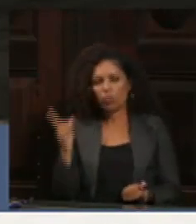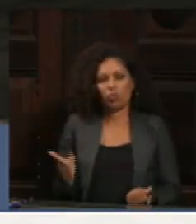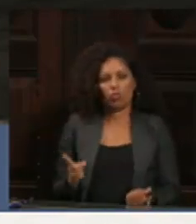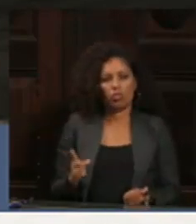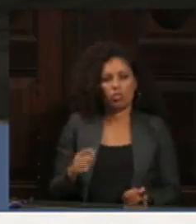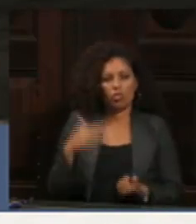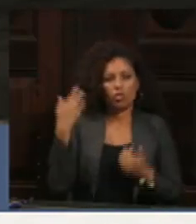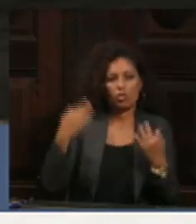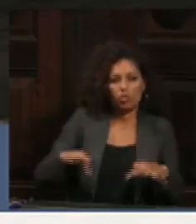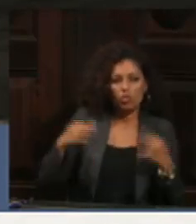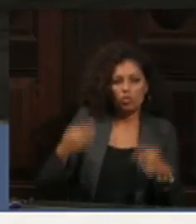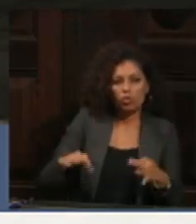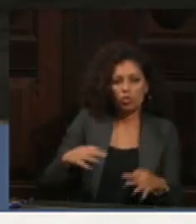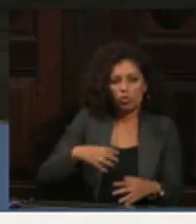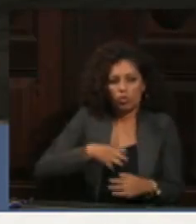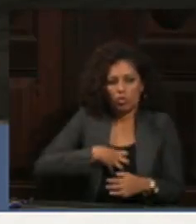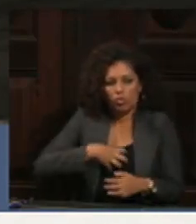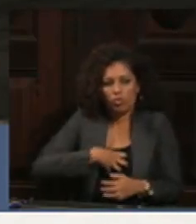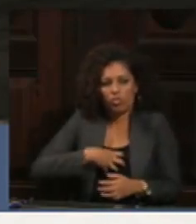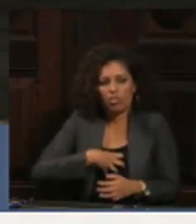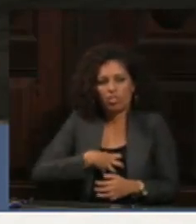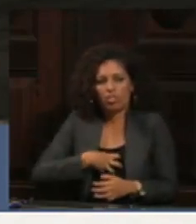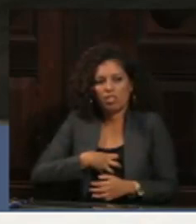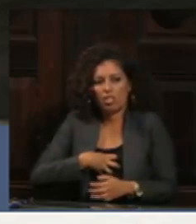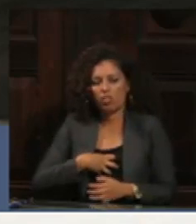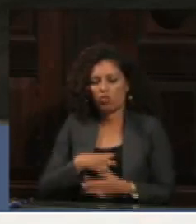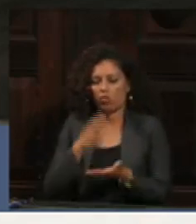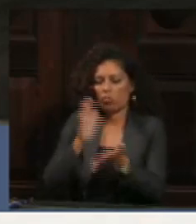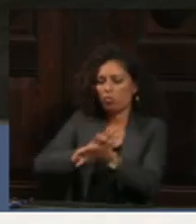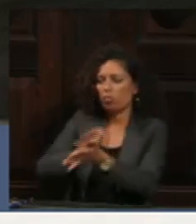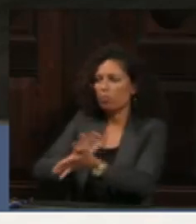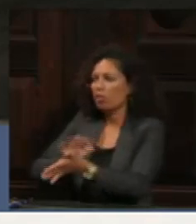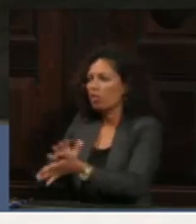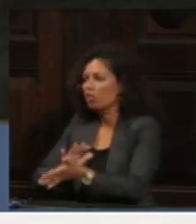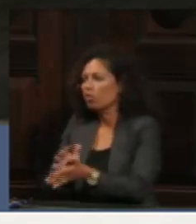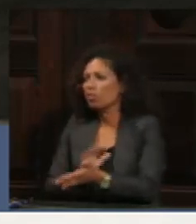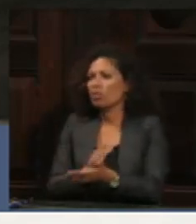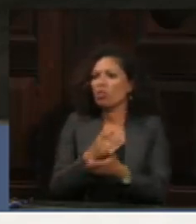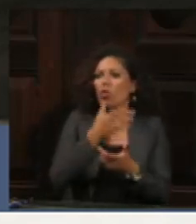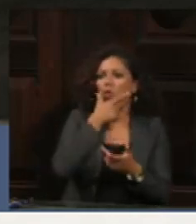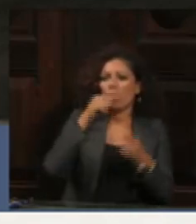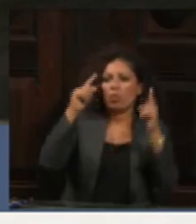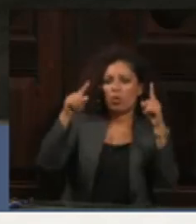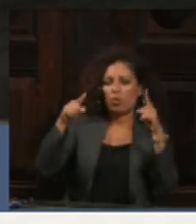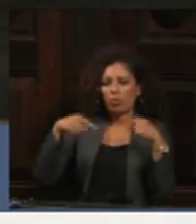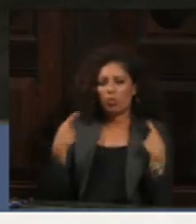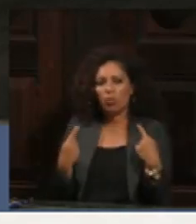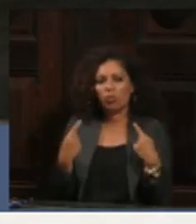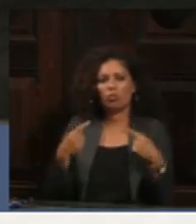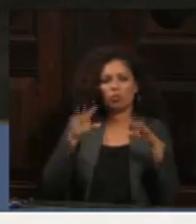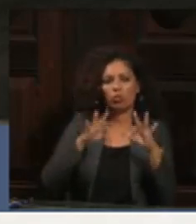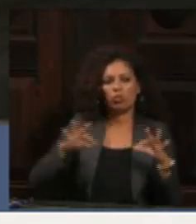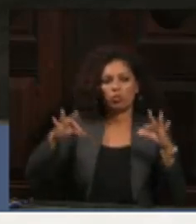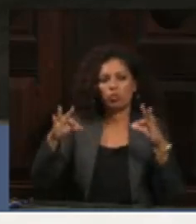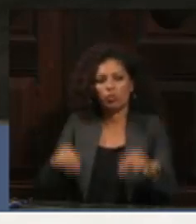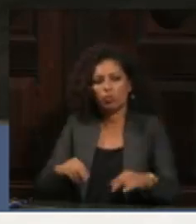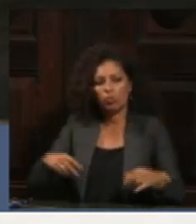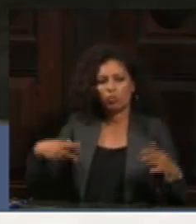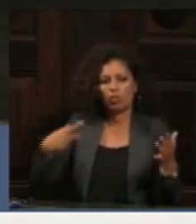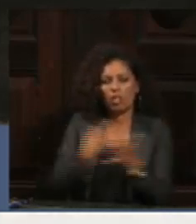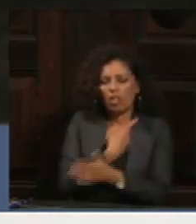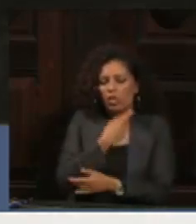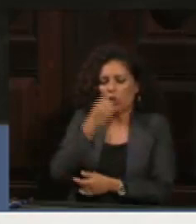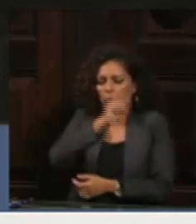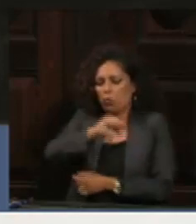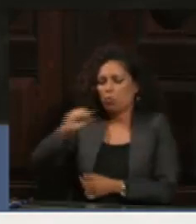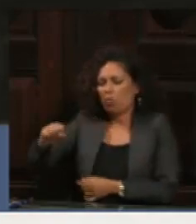dor, de sentir na nossa pele o racismo, o machismo, o classismo, que nos mata cotidianamente,